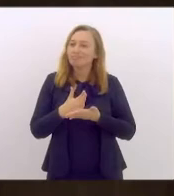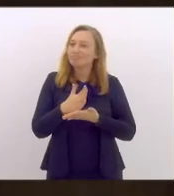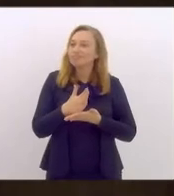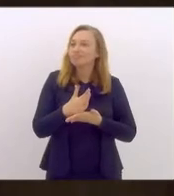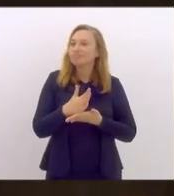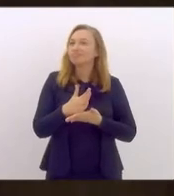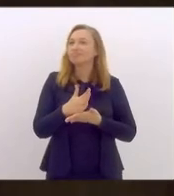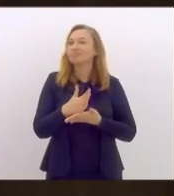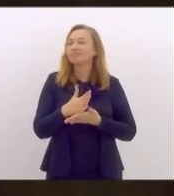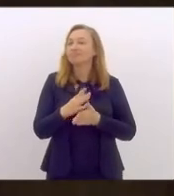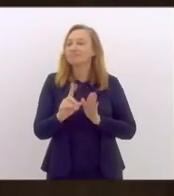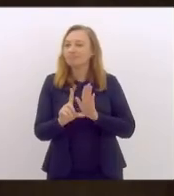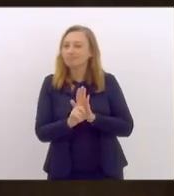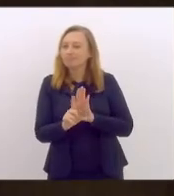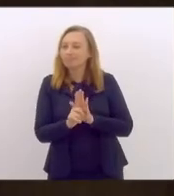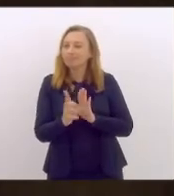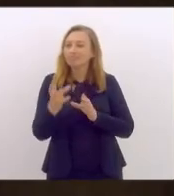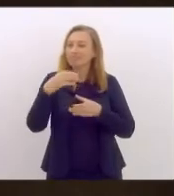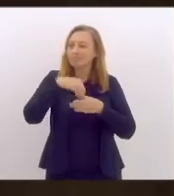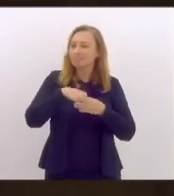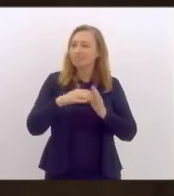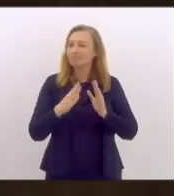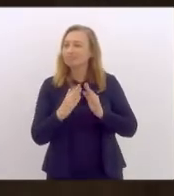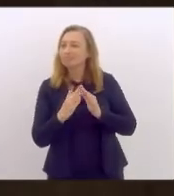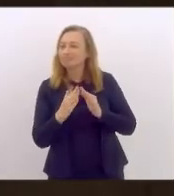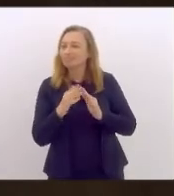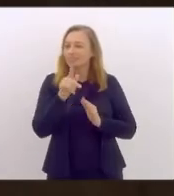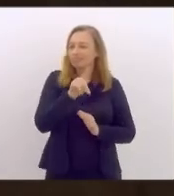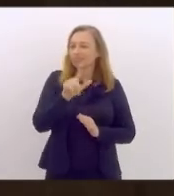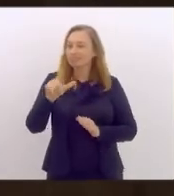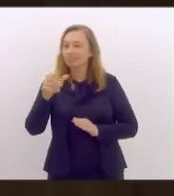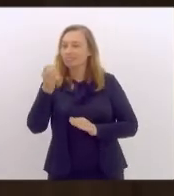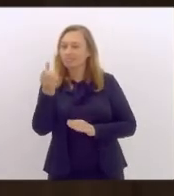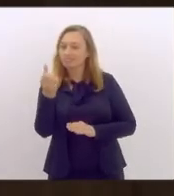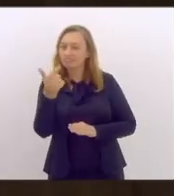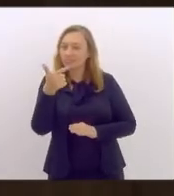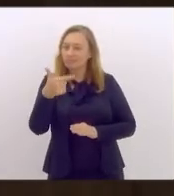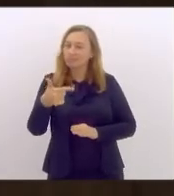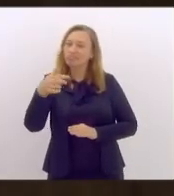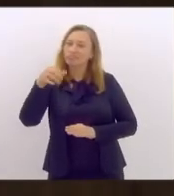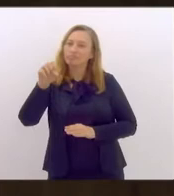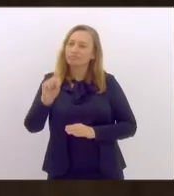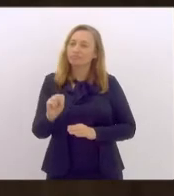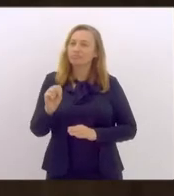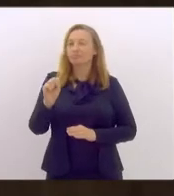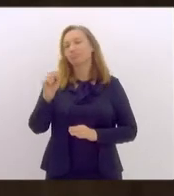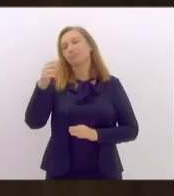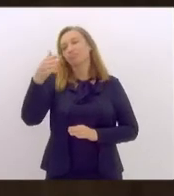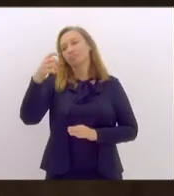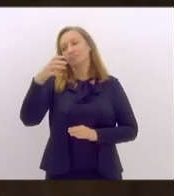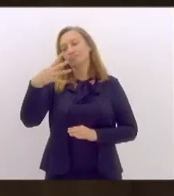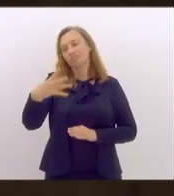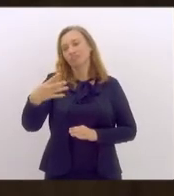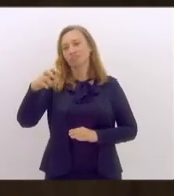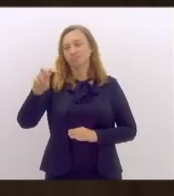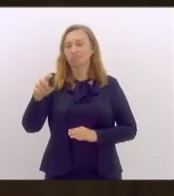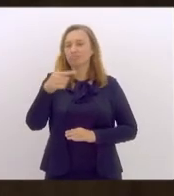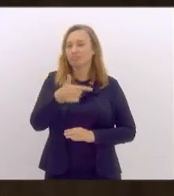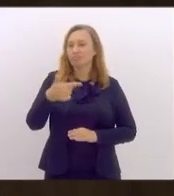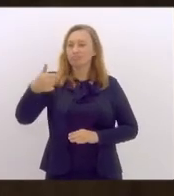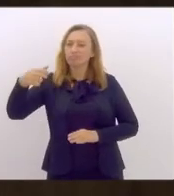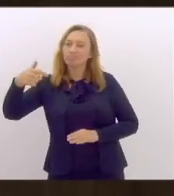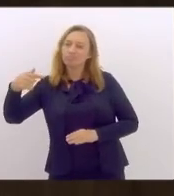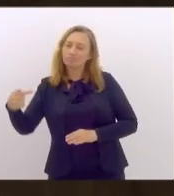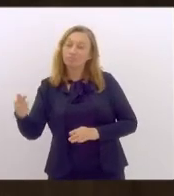dessa lei aqui dentro da casa o PL 2845 é um pele de 2017 mas